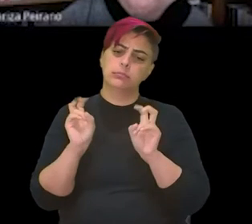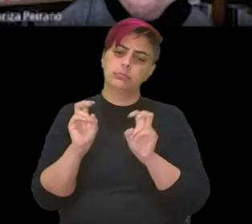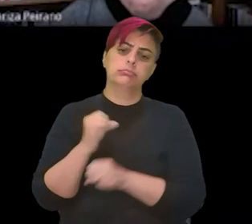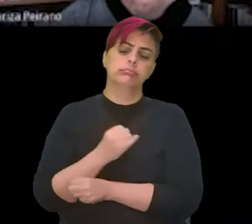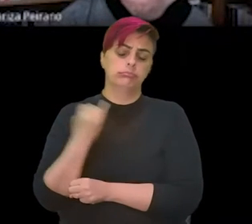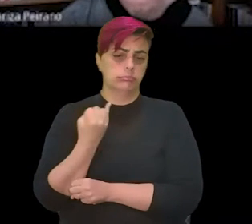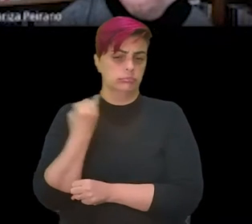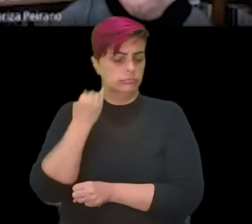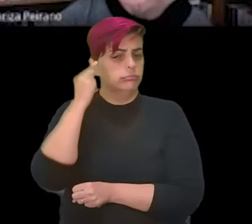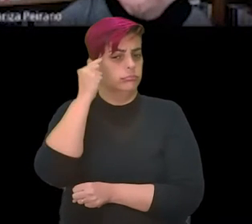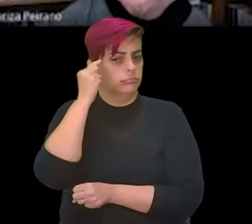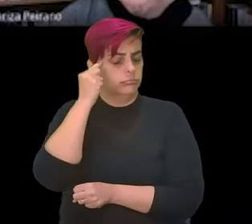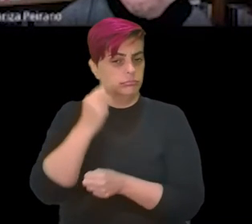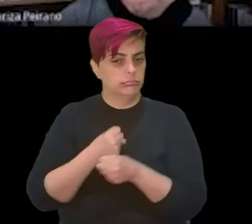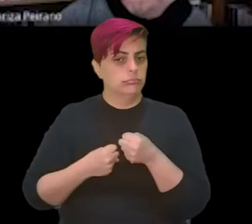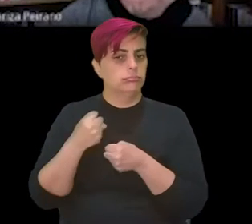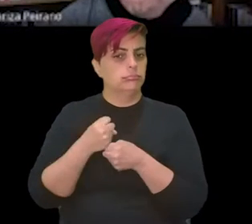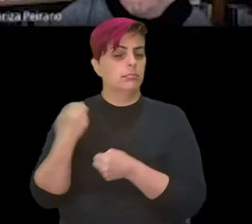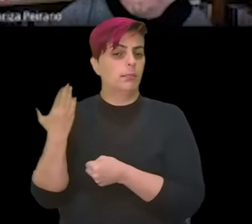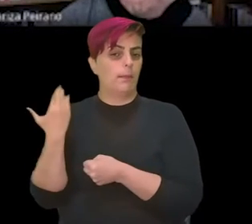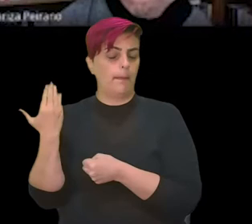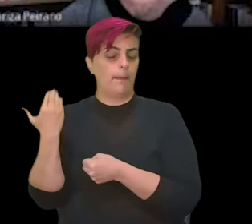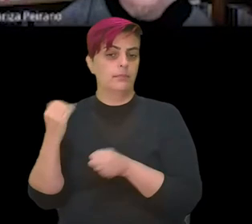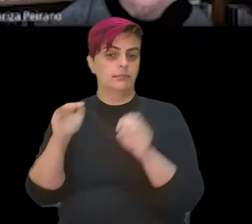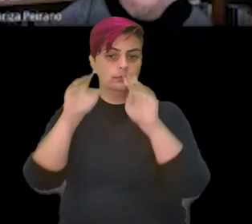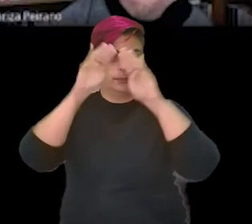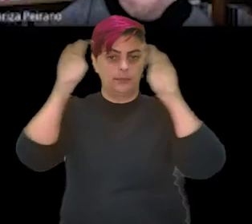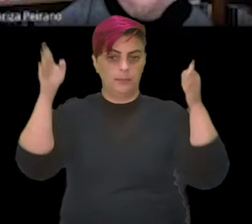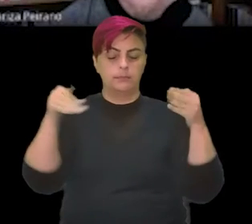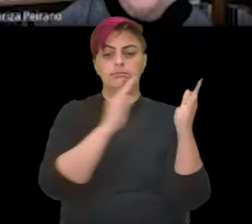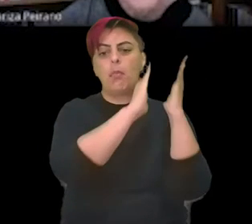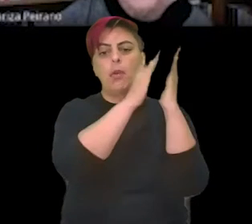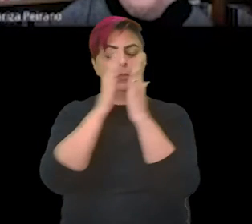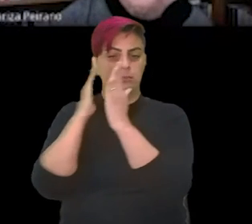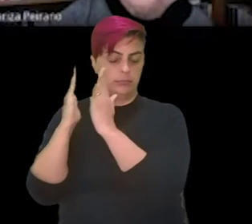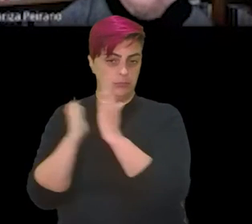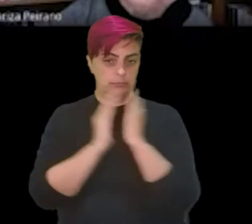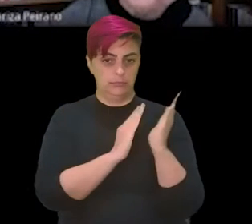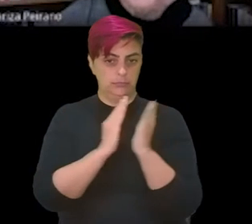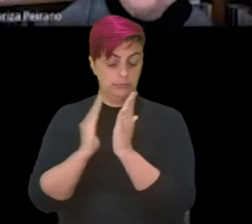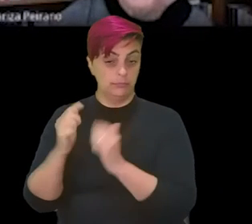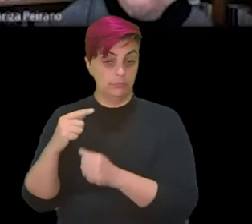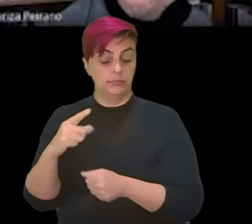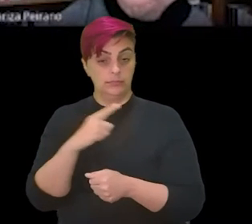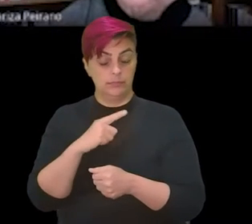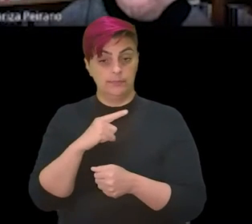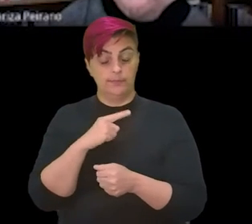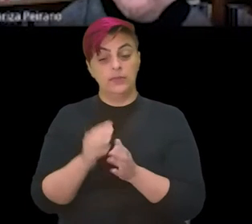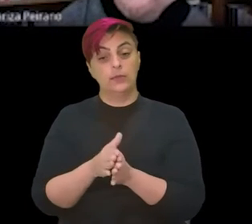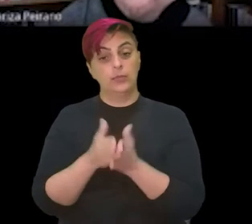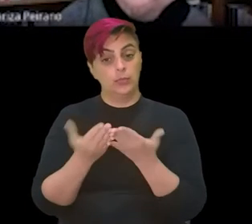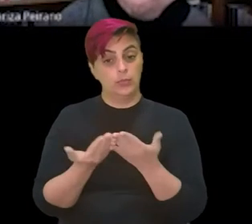reflexão. No ano passado, a biblioteca da London School of Economics, guardiando o acervo